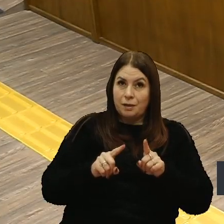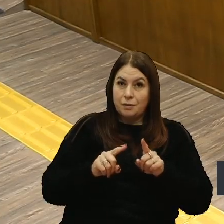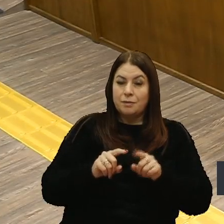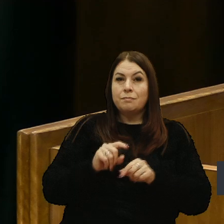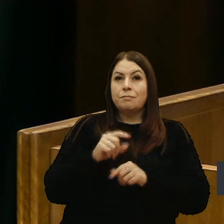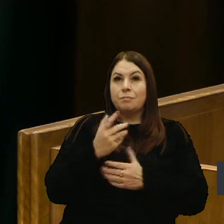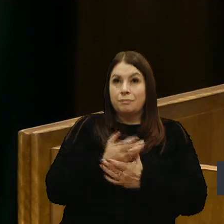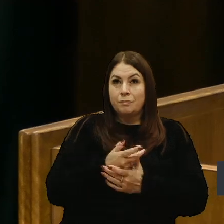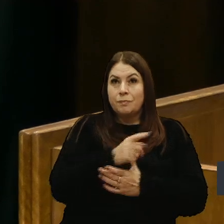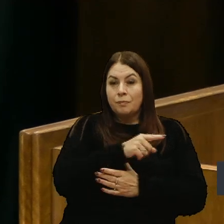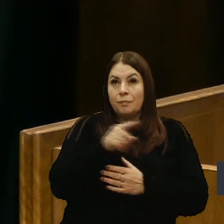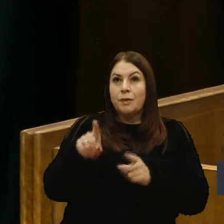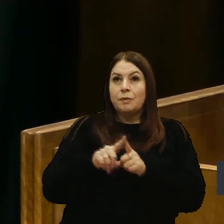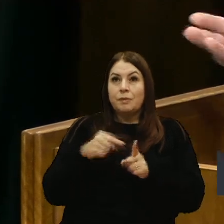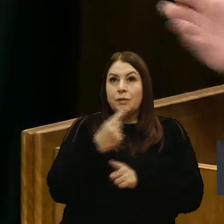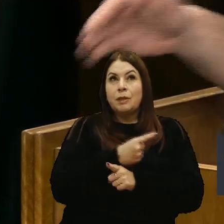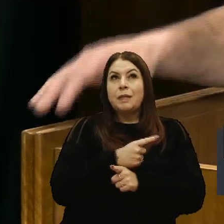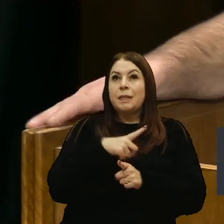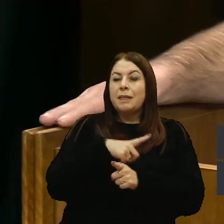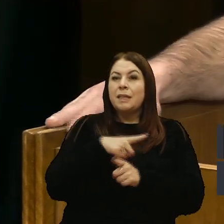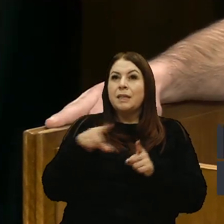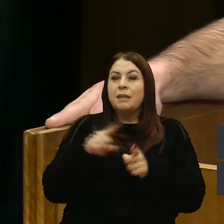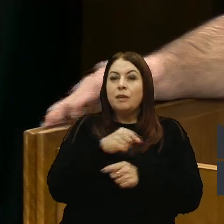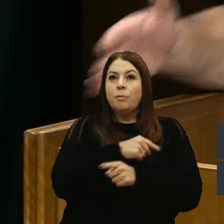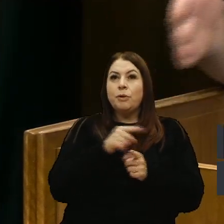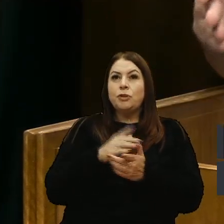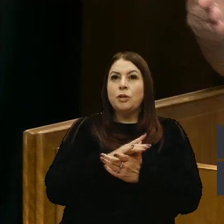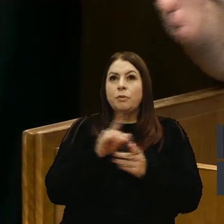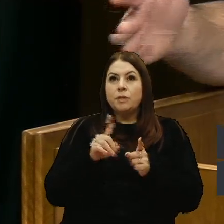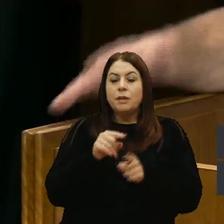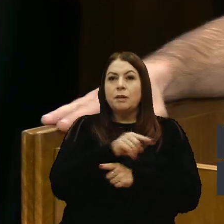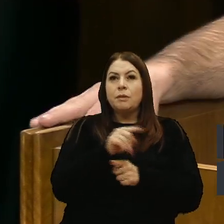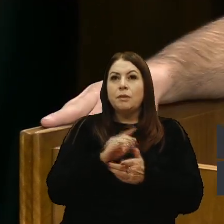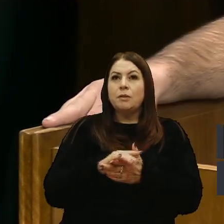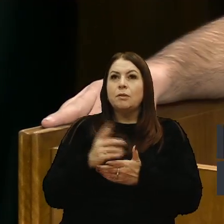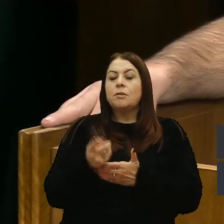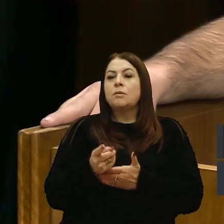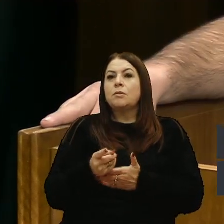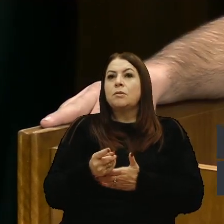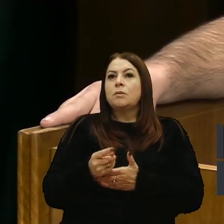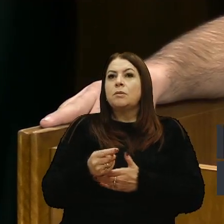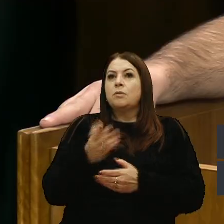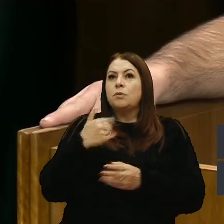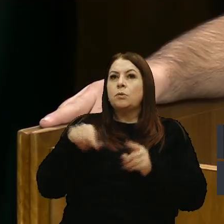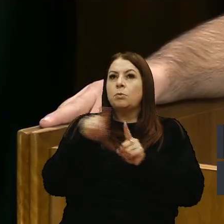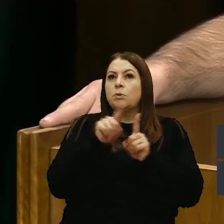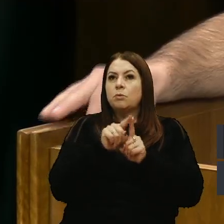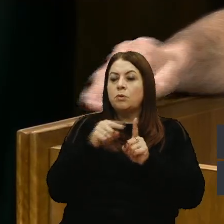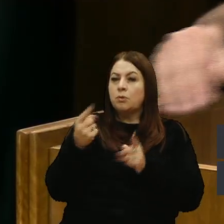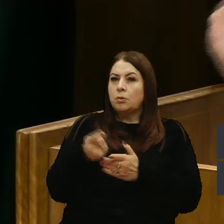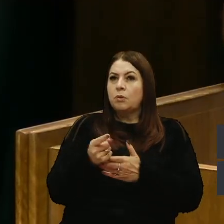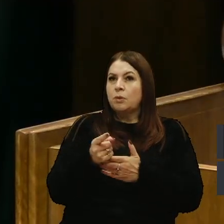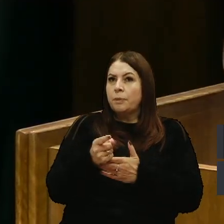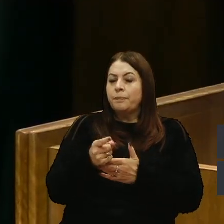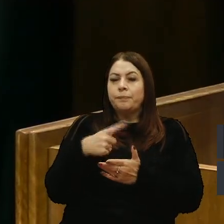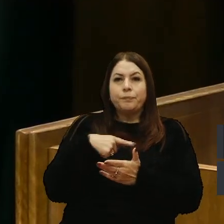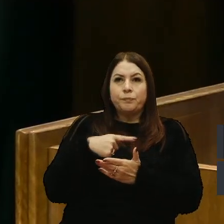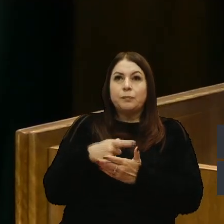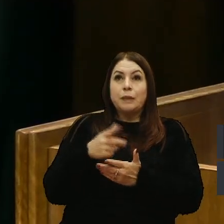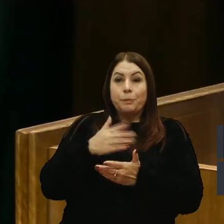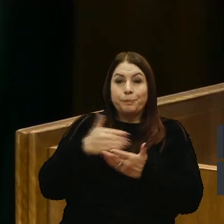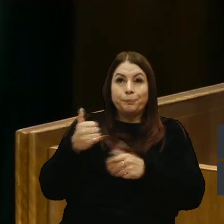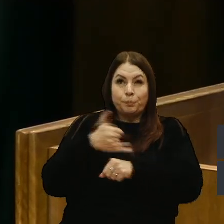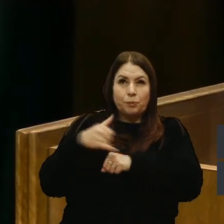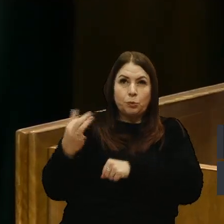né? Eles têm uma planta lá em Porto Alegre, na qual foi atingida pela enchente, infelizmente. Então, mesmo passando